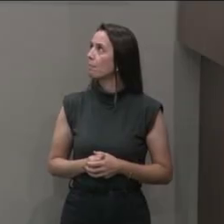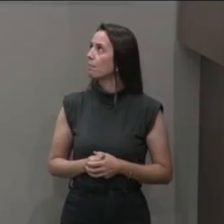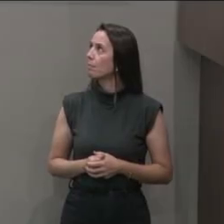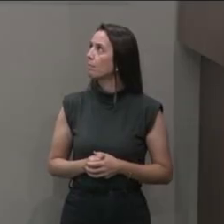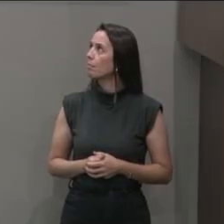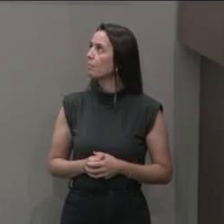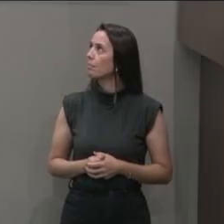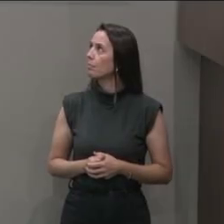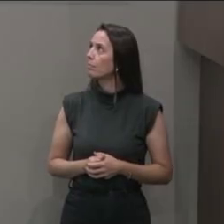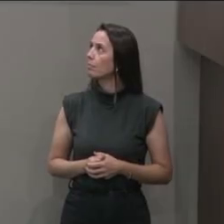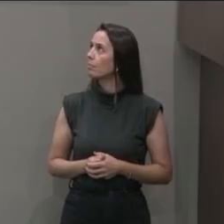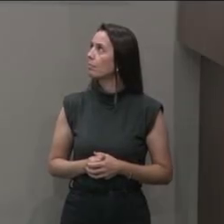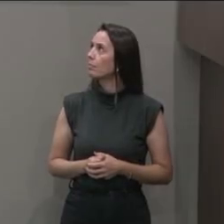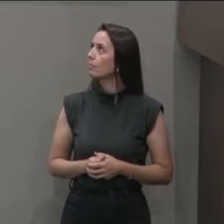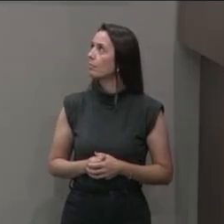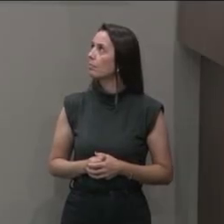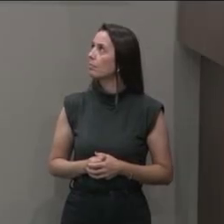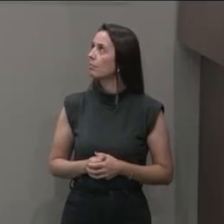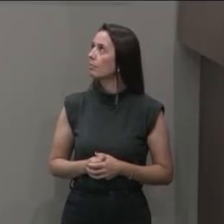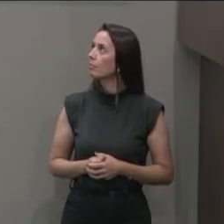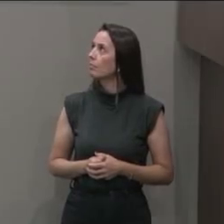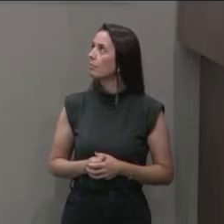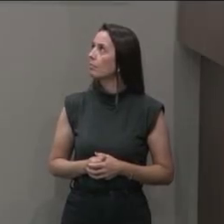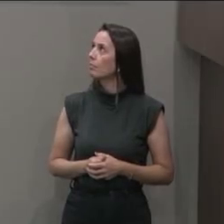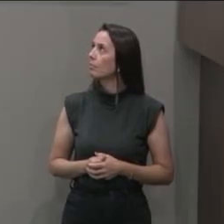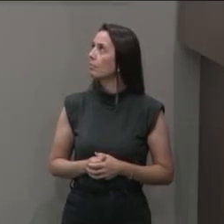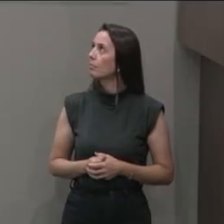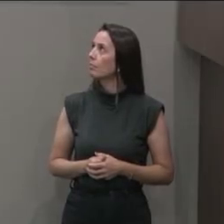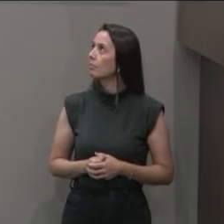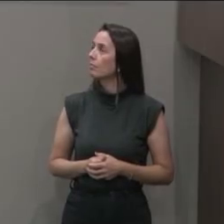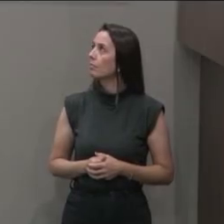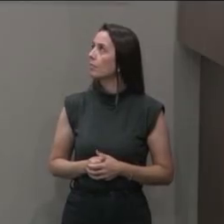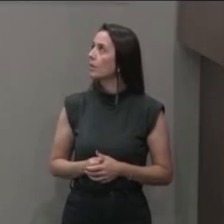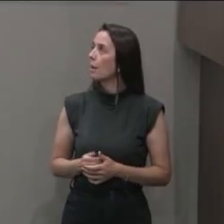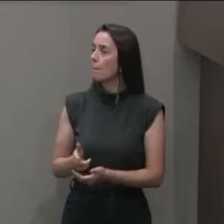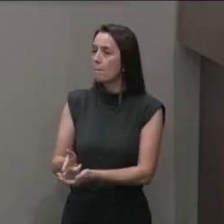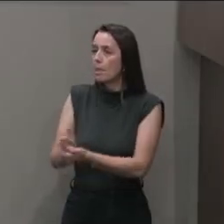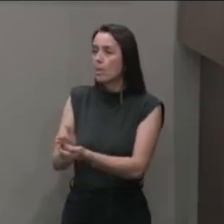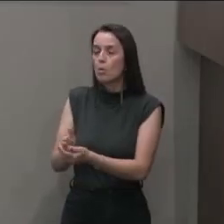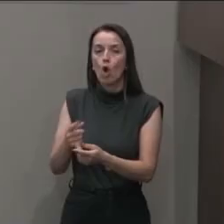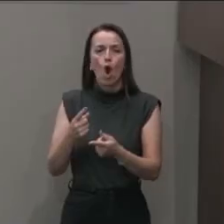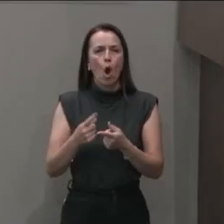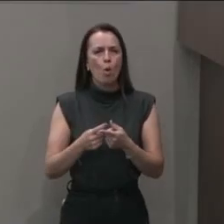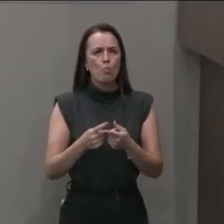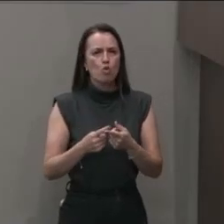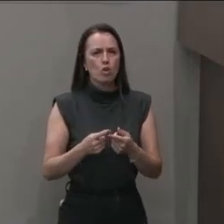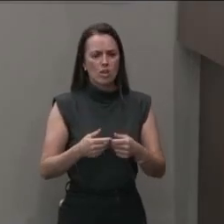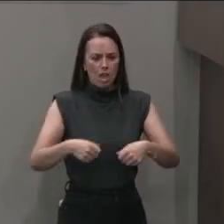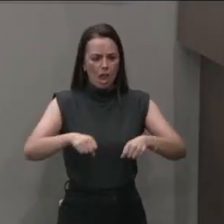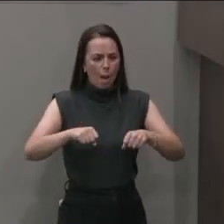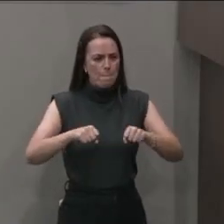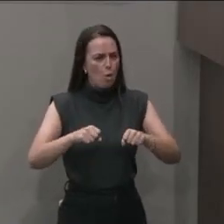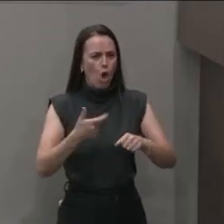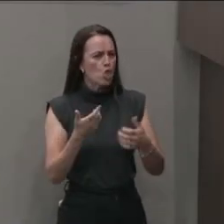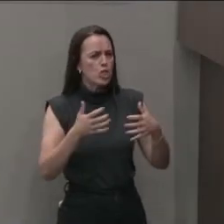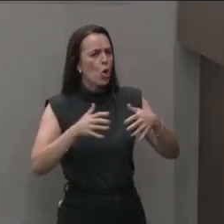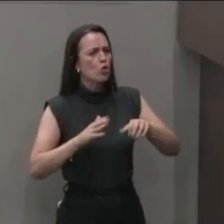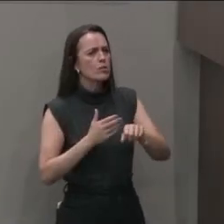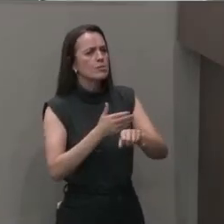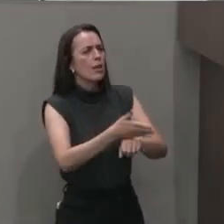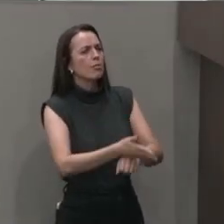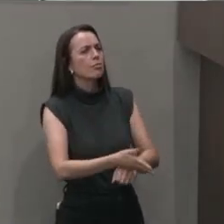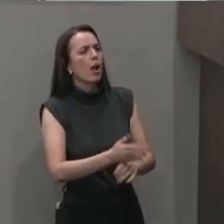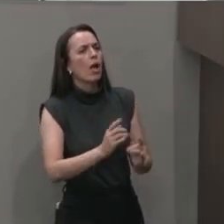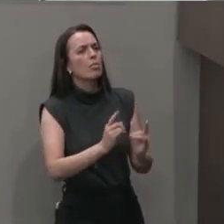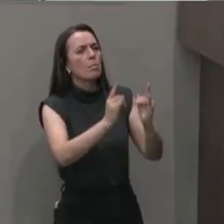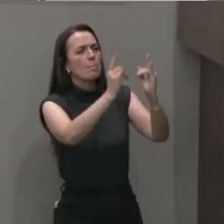Efetuou um tiro na perna do motoboy. Porque o motoboy não quis entrar no condomínio. Pois